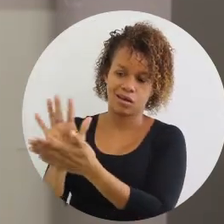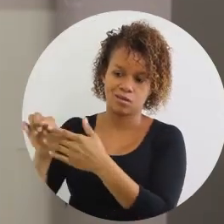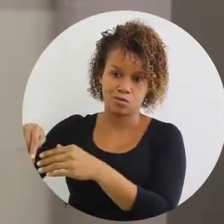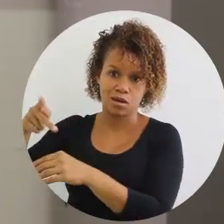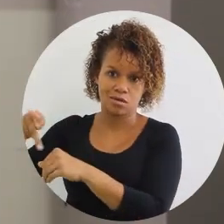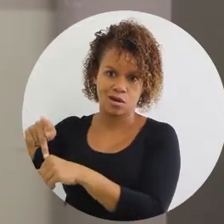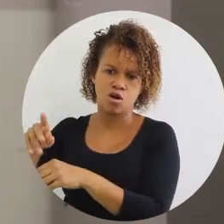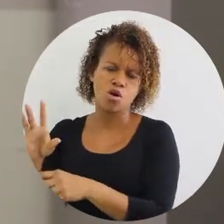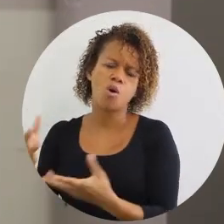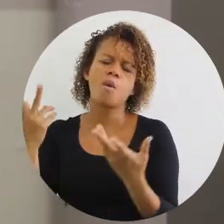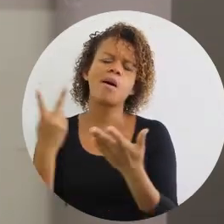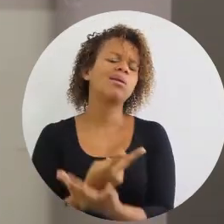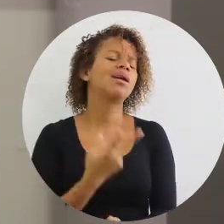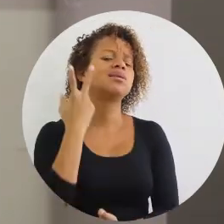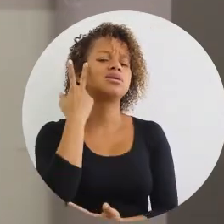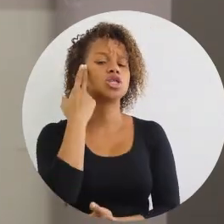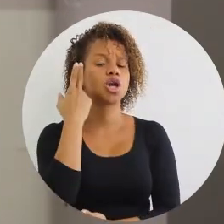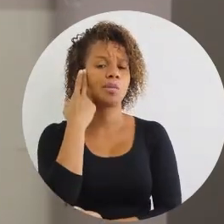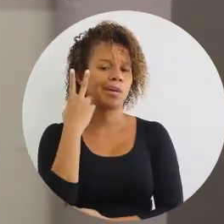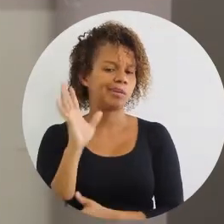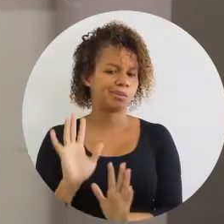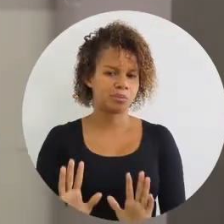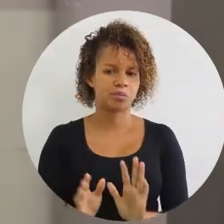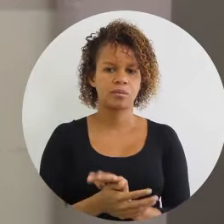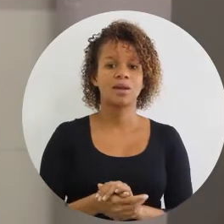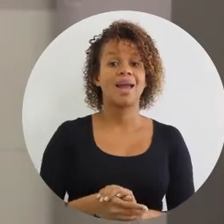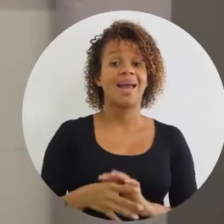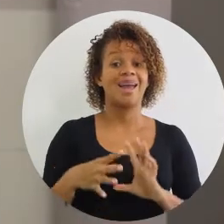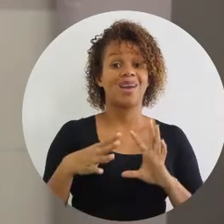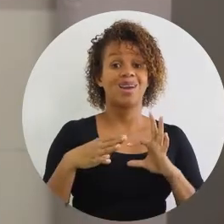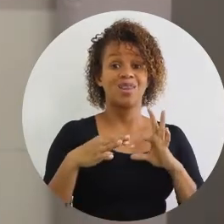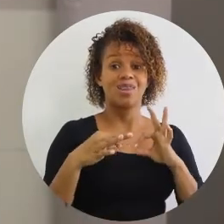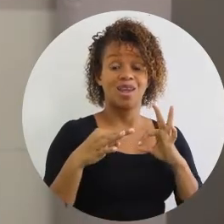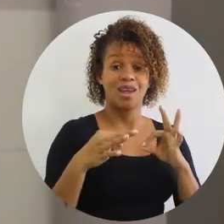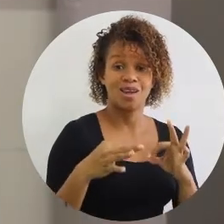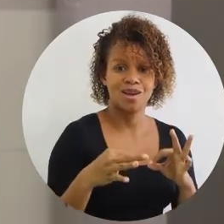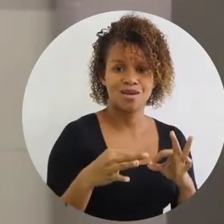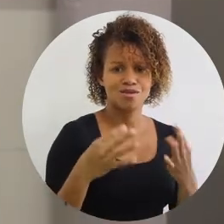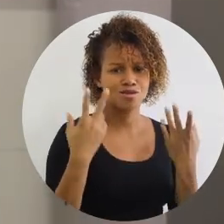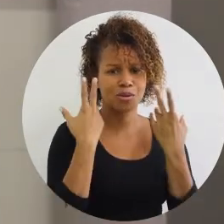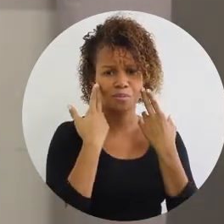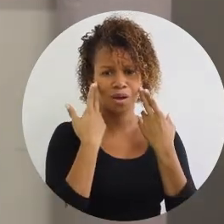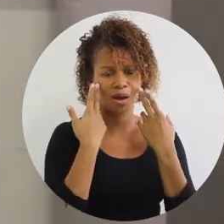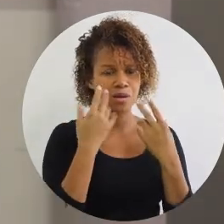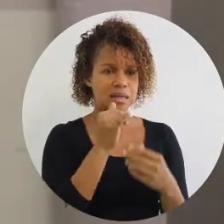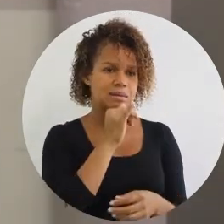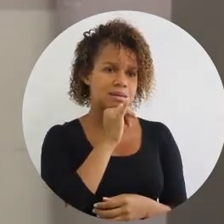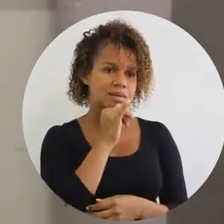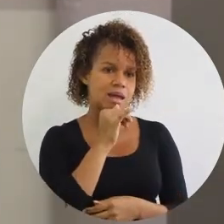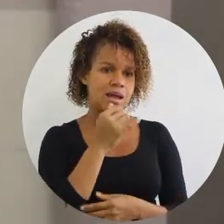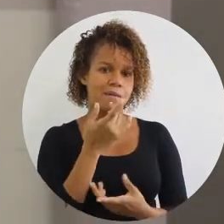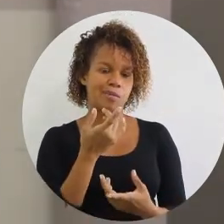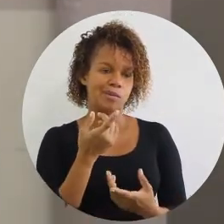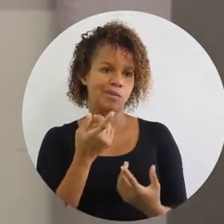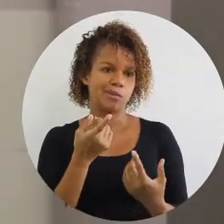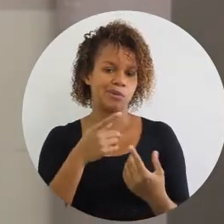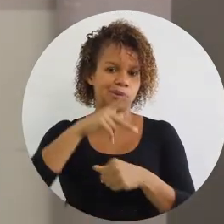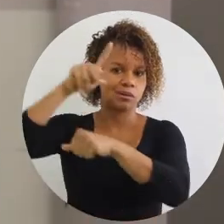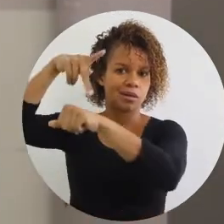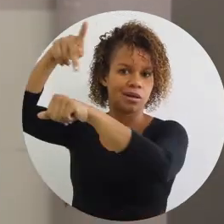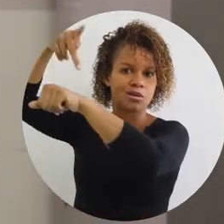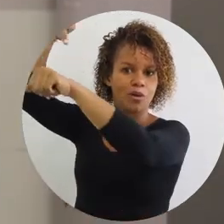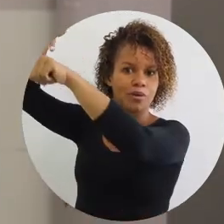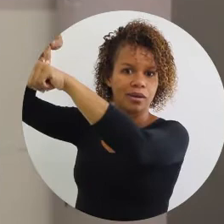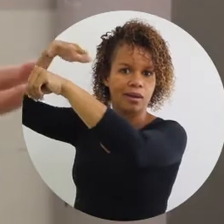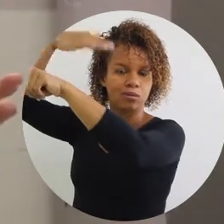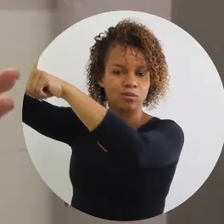isso, é muito comum esse tipo de regime aduaneiro especial acontecer em grandes eventos. Por exemplo, um show internacional,